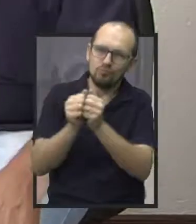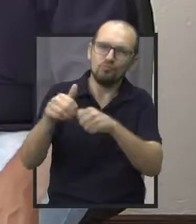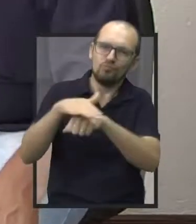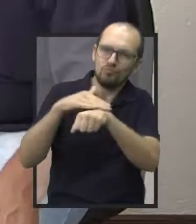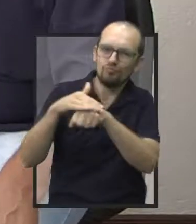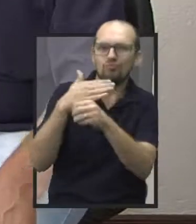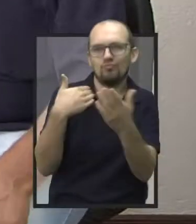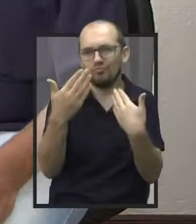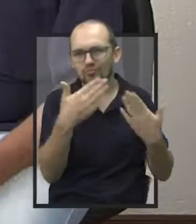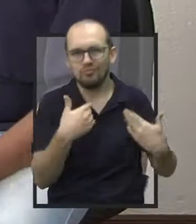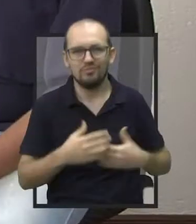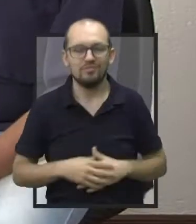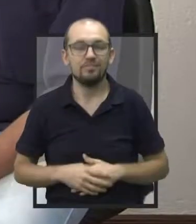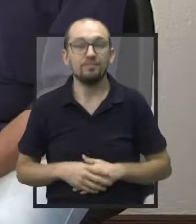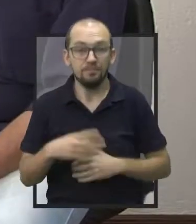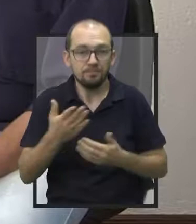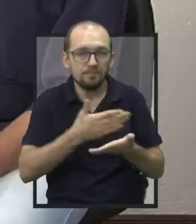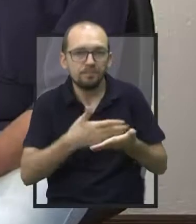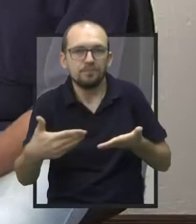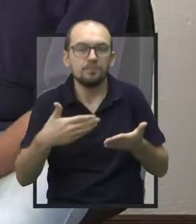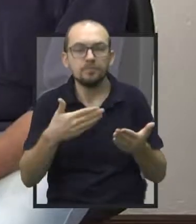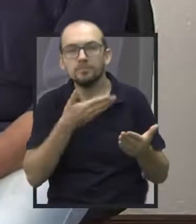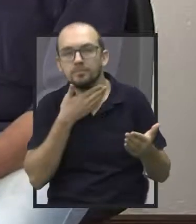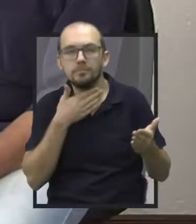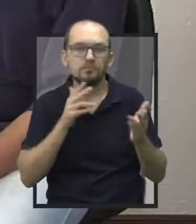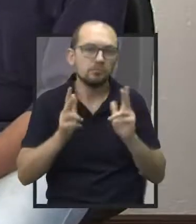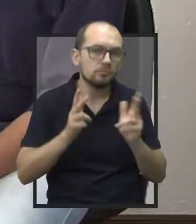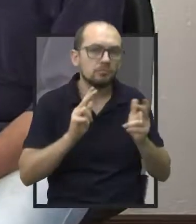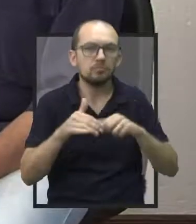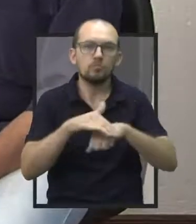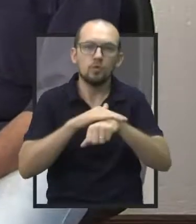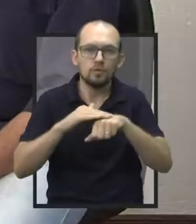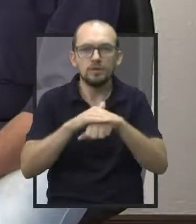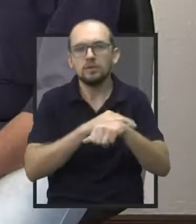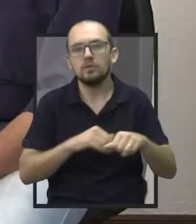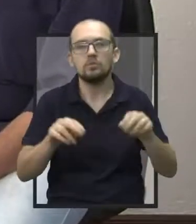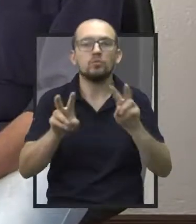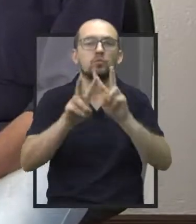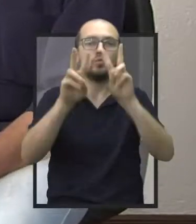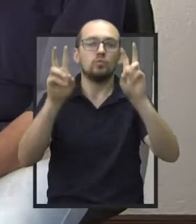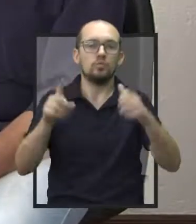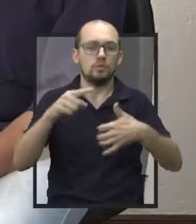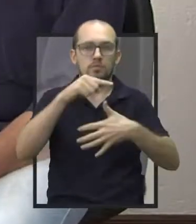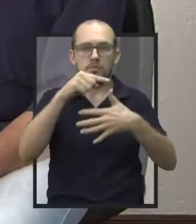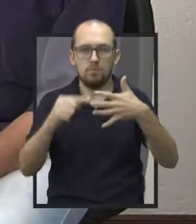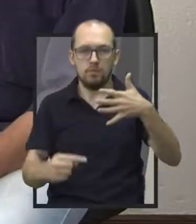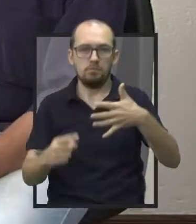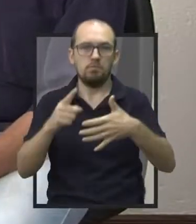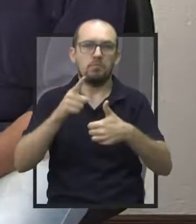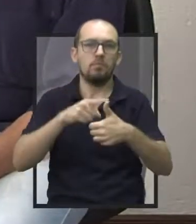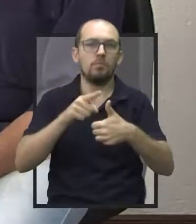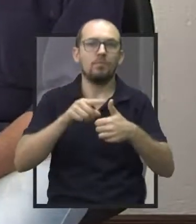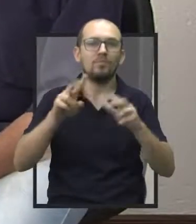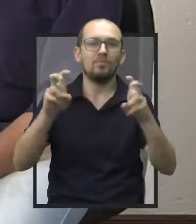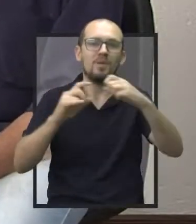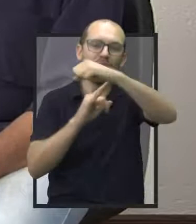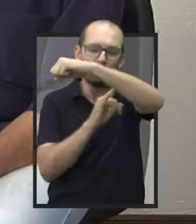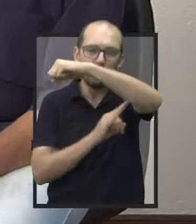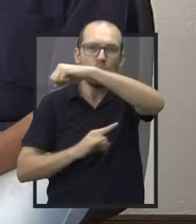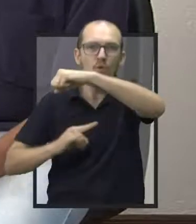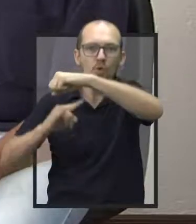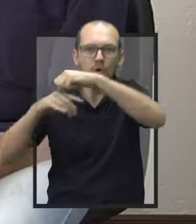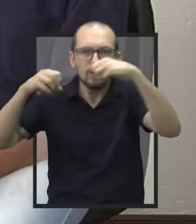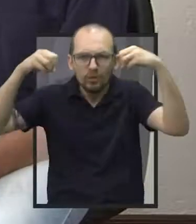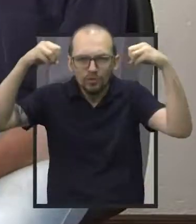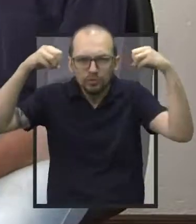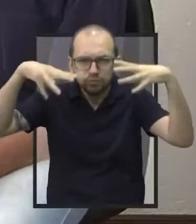telespectadores vão começar o nosso bate-papo dessa semana presidente falando sobre iluminação de viadutos essa é uma luta